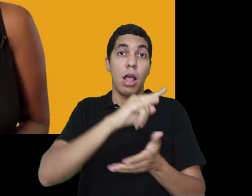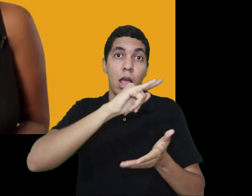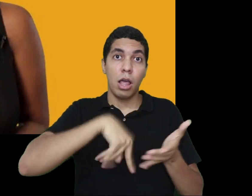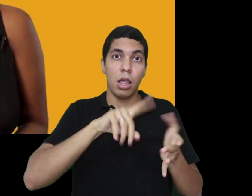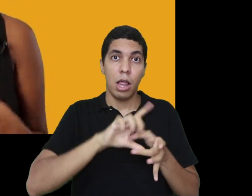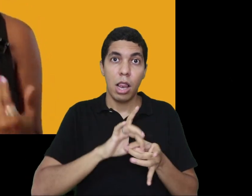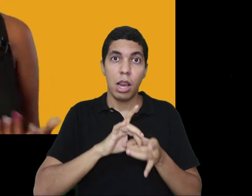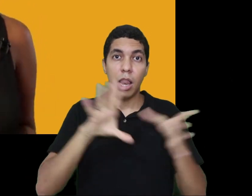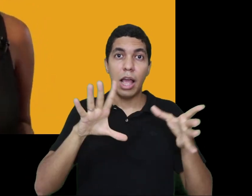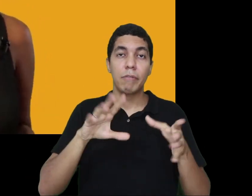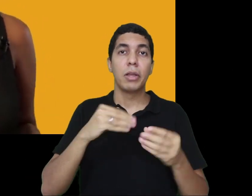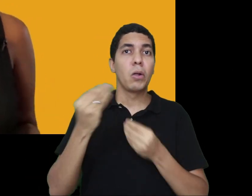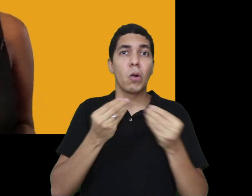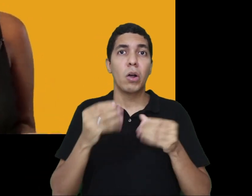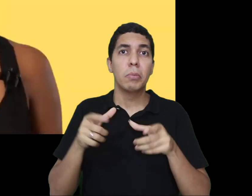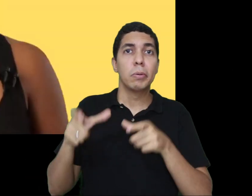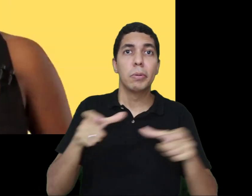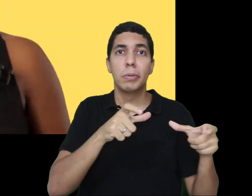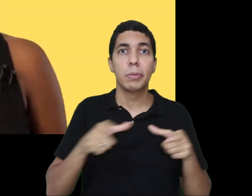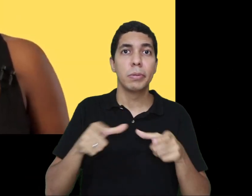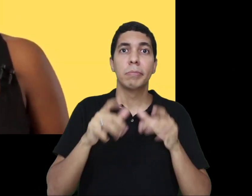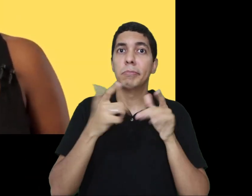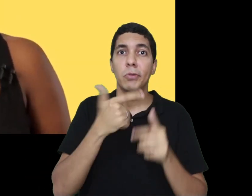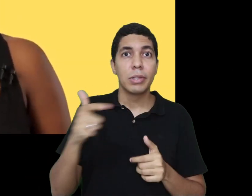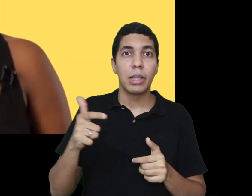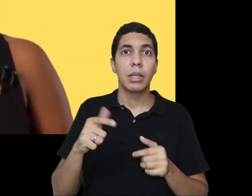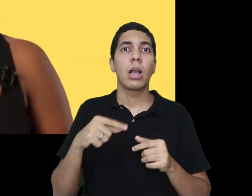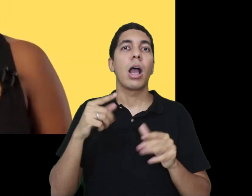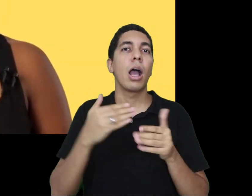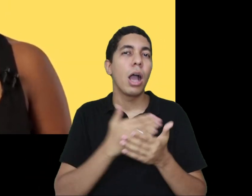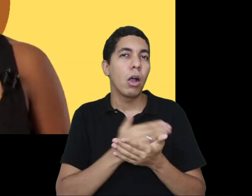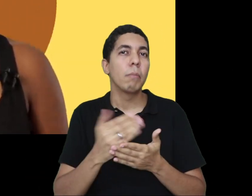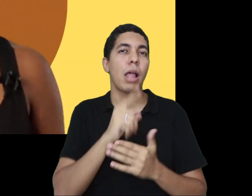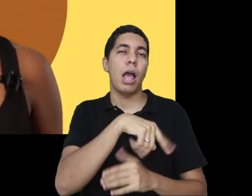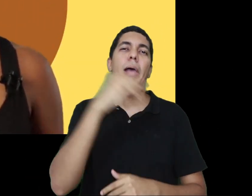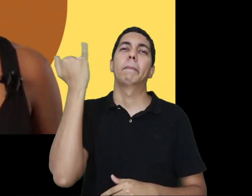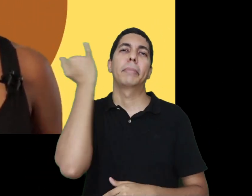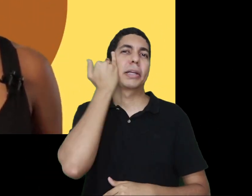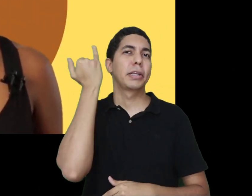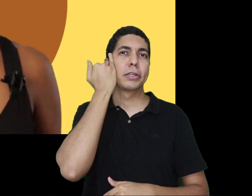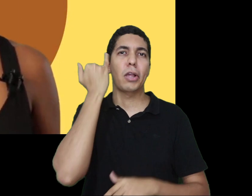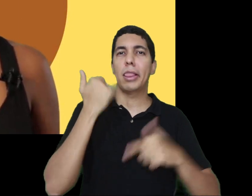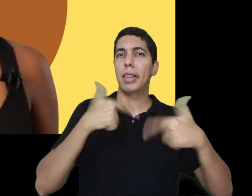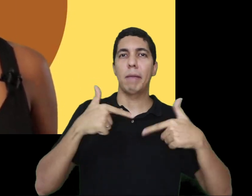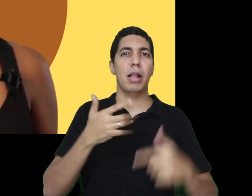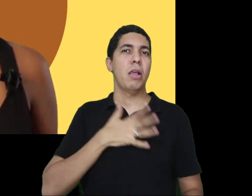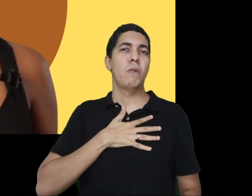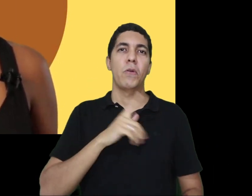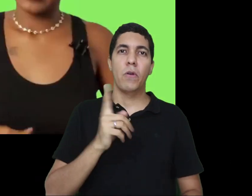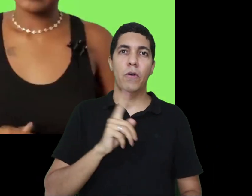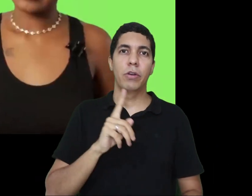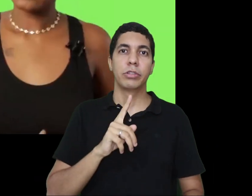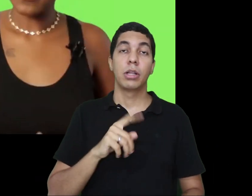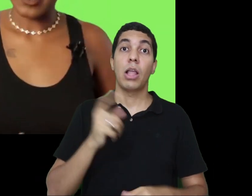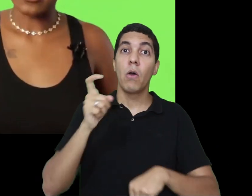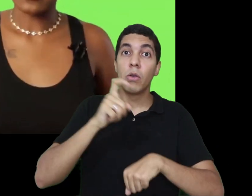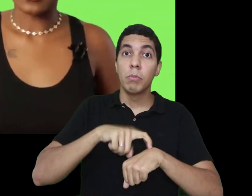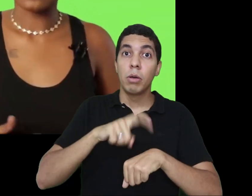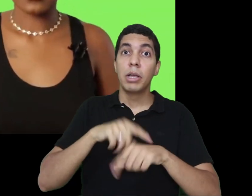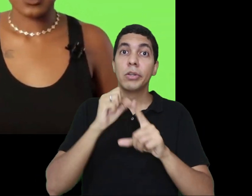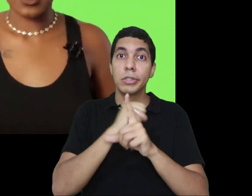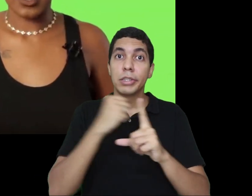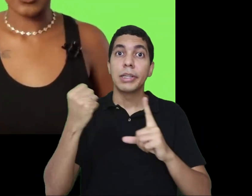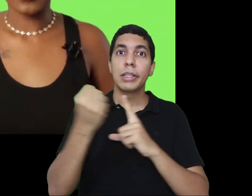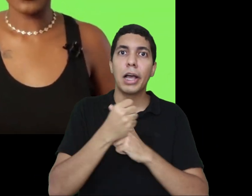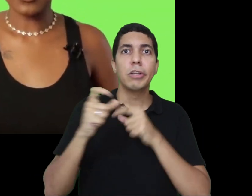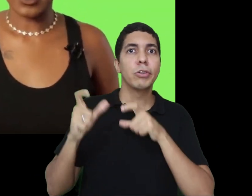com a abolição, e sem ter para onde ir, começou o estigma de que negros são preguiçosos e não gostam de trabalhar. E nesse momento,